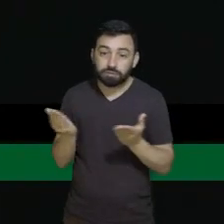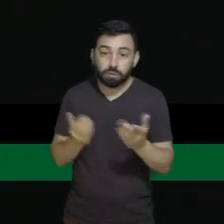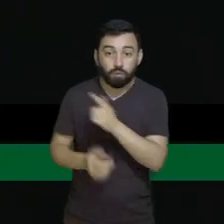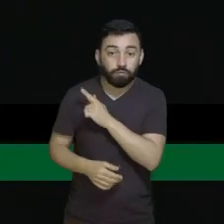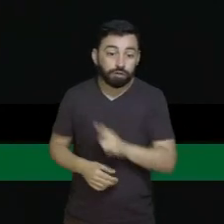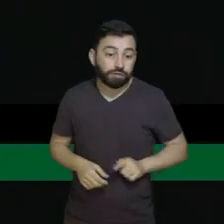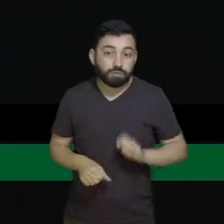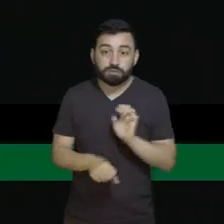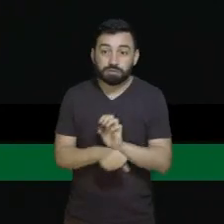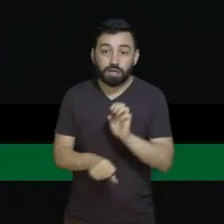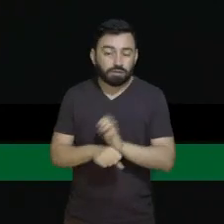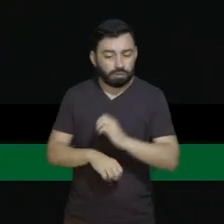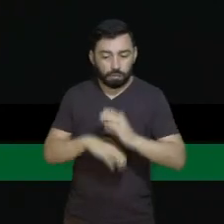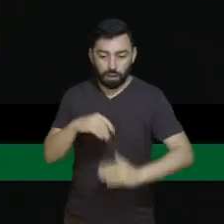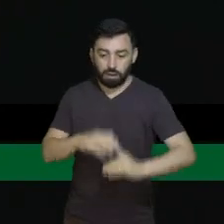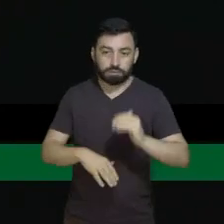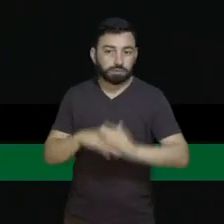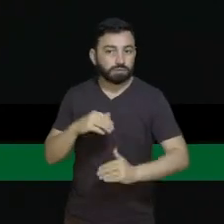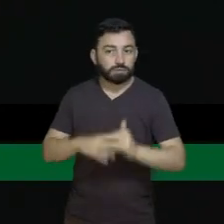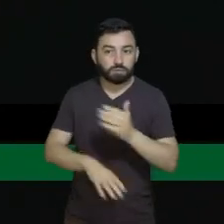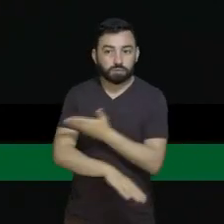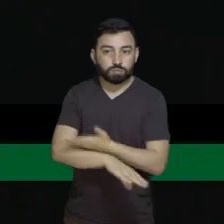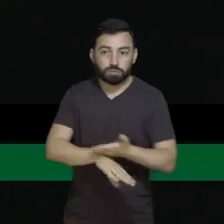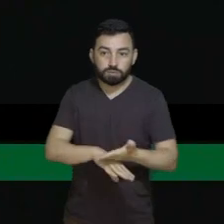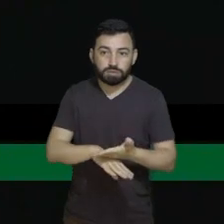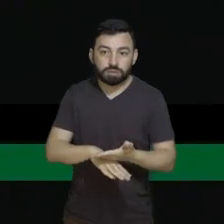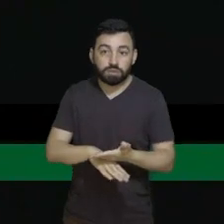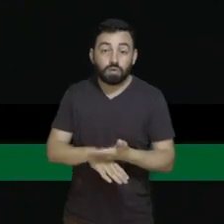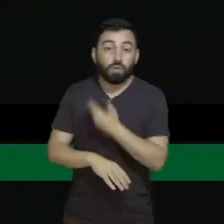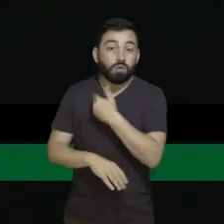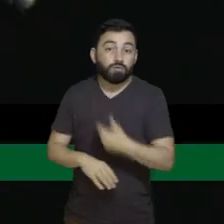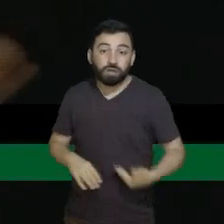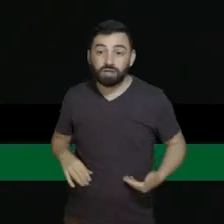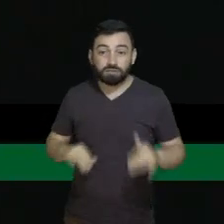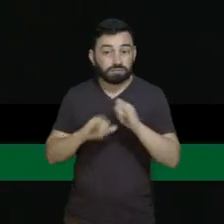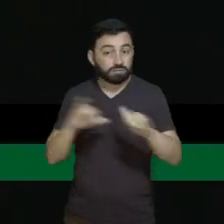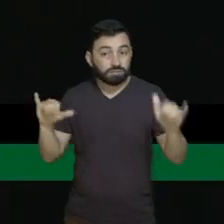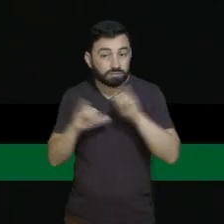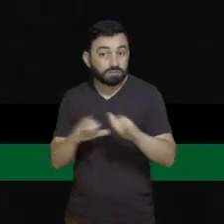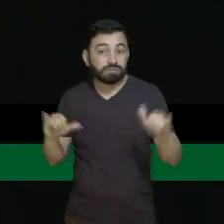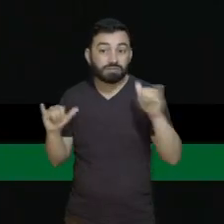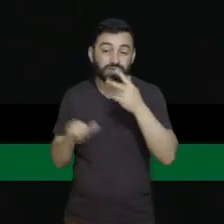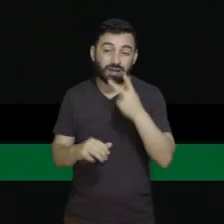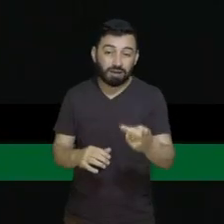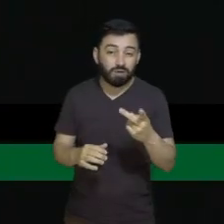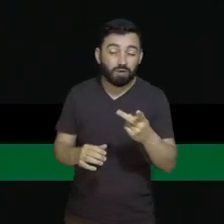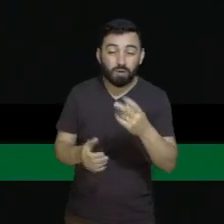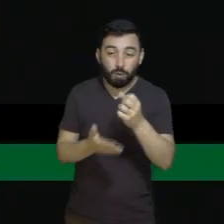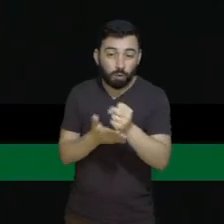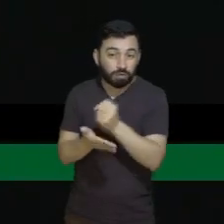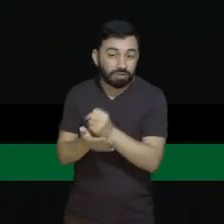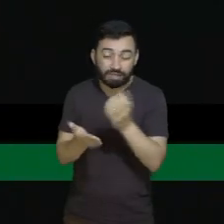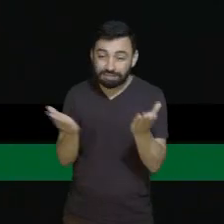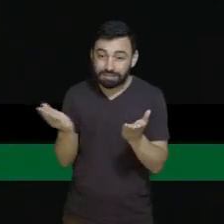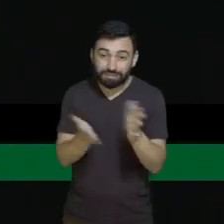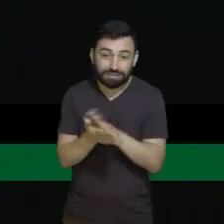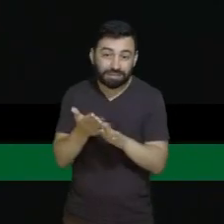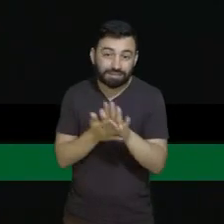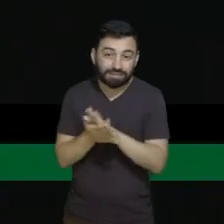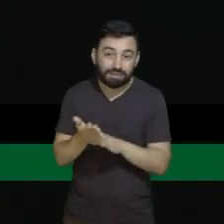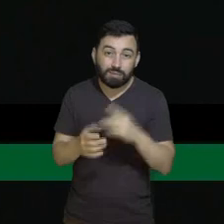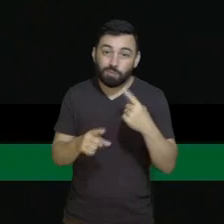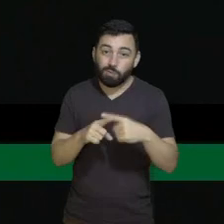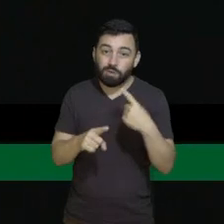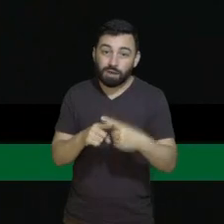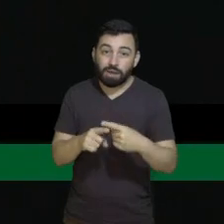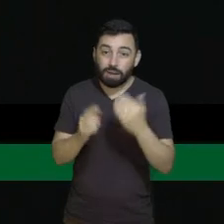criou como prática. O governo que tinha anunciado o fim de contratos sem licitação. pois foi a maior